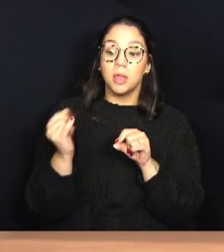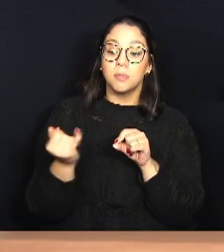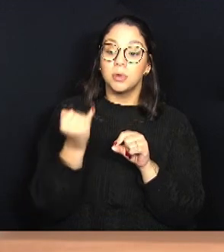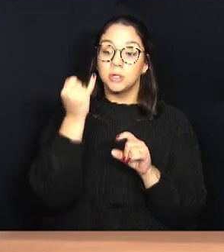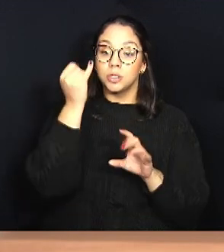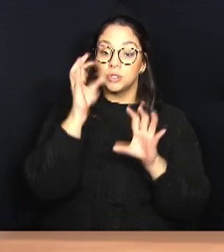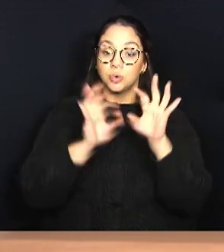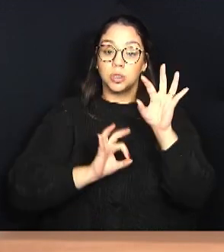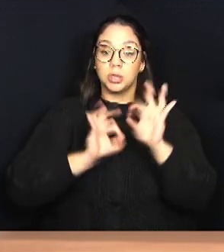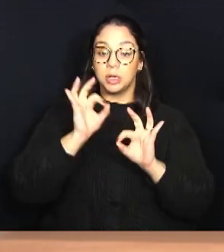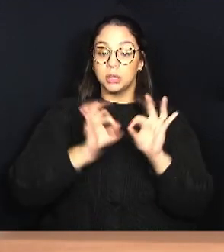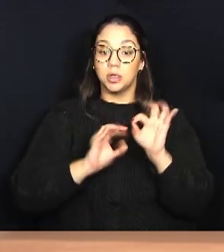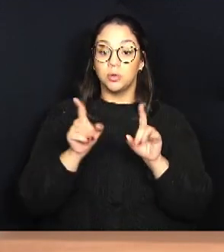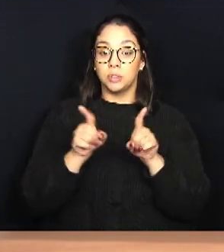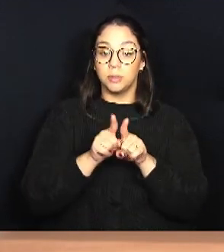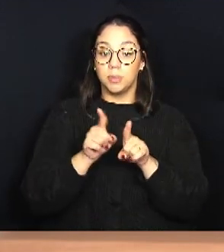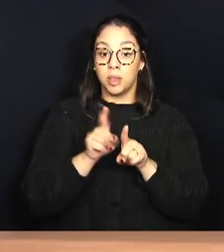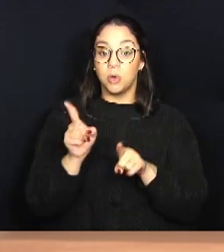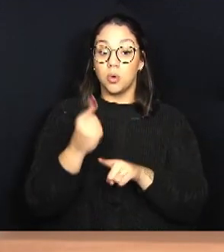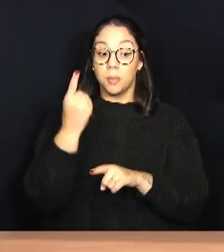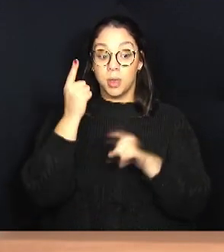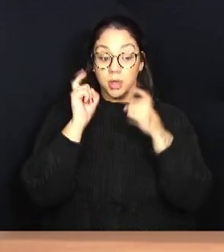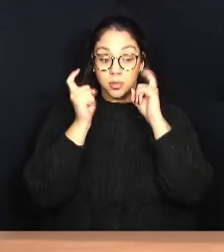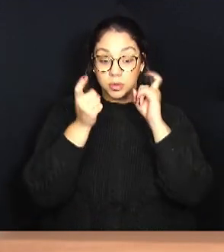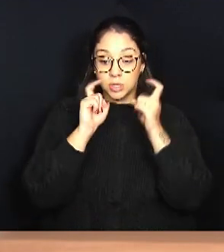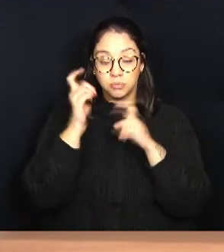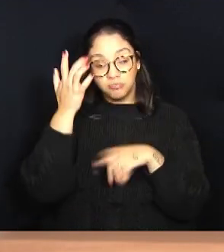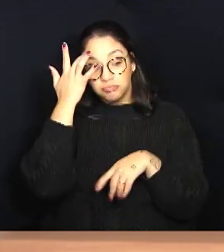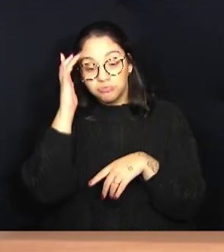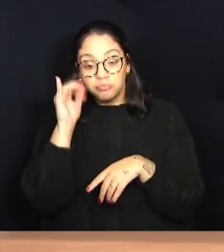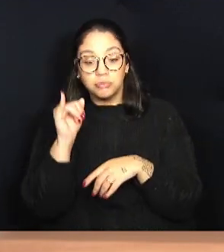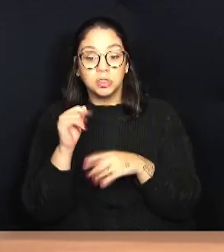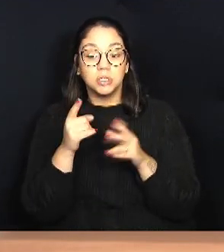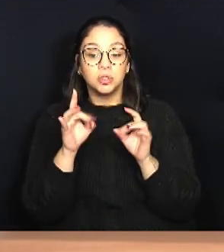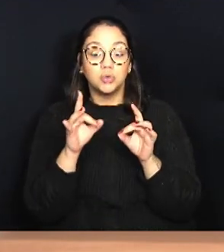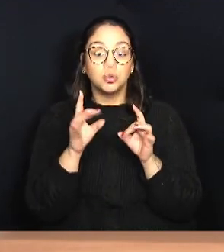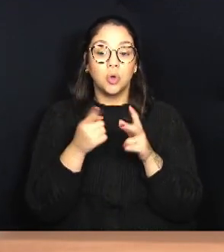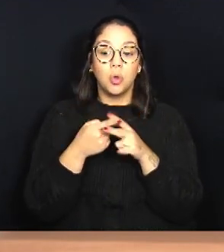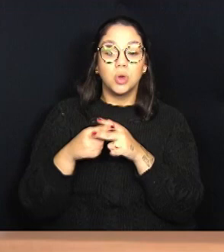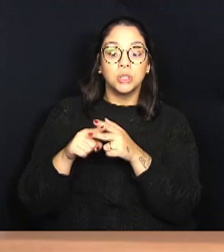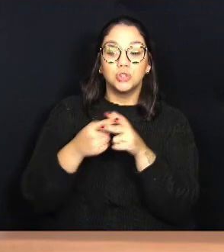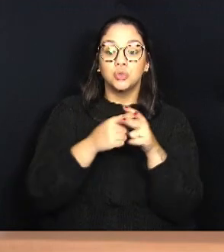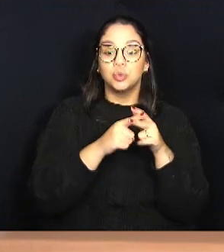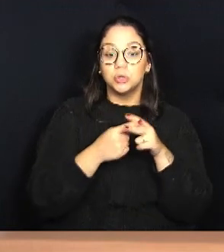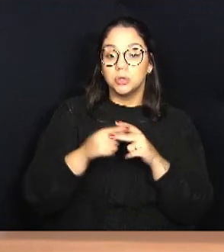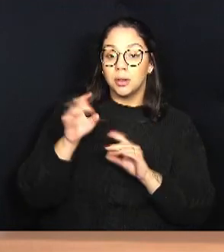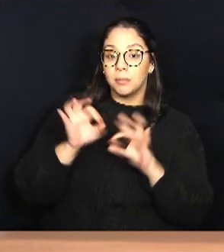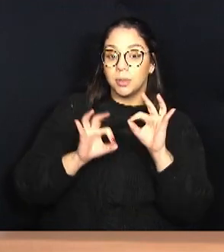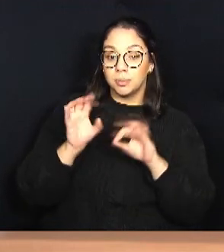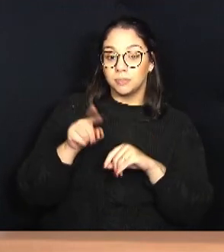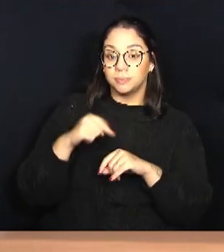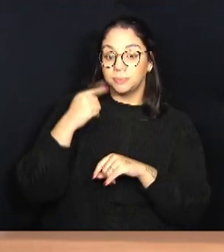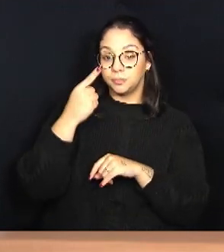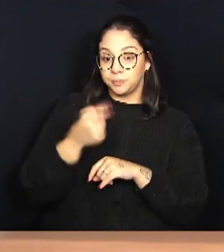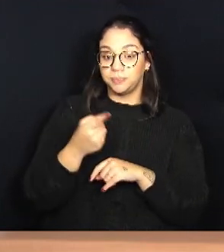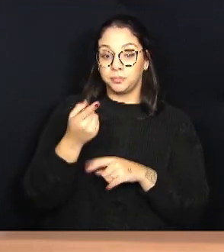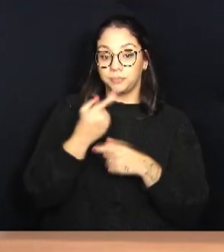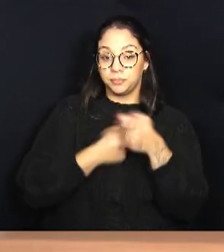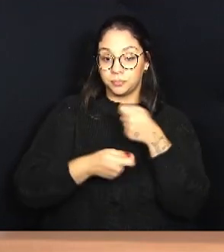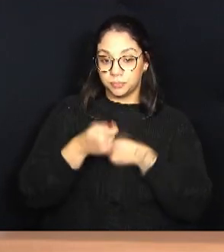organizar depois uma reunião, talvez para fazer ajustes, né, para a preparação do próximo ciclo